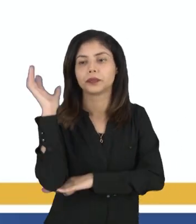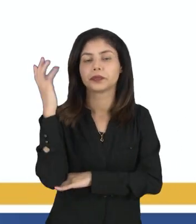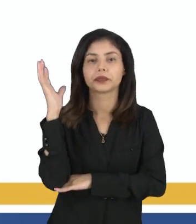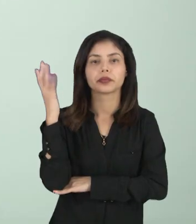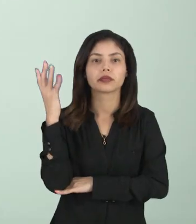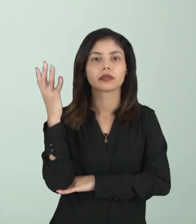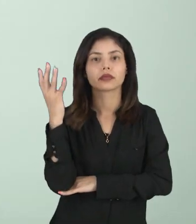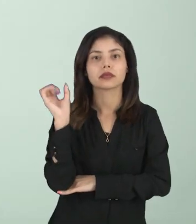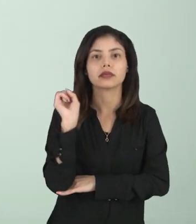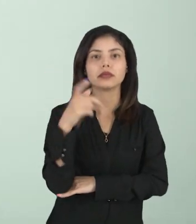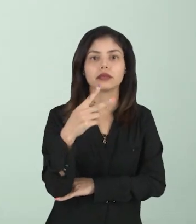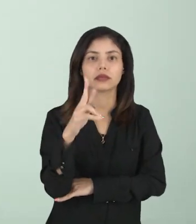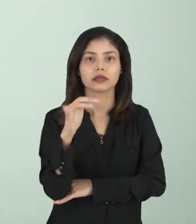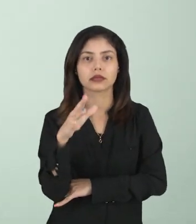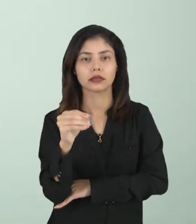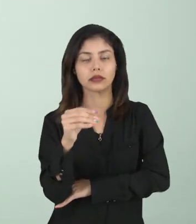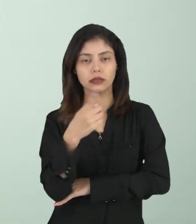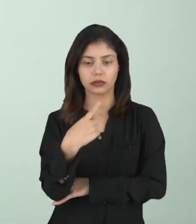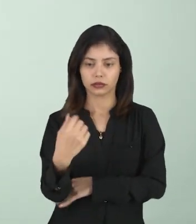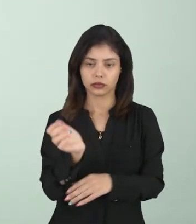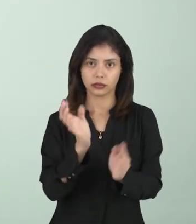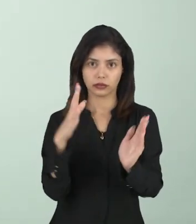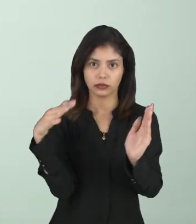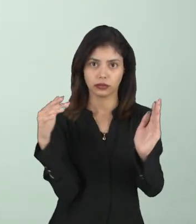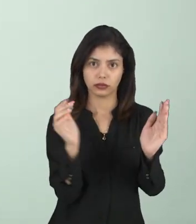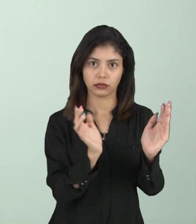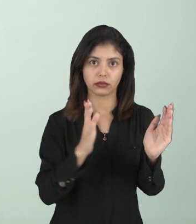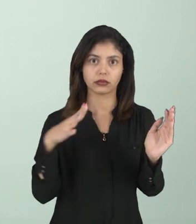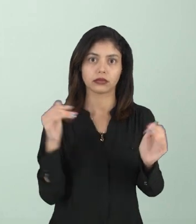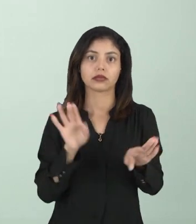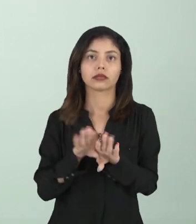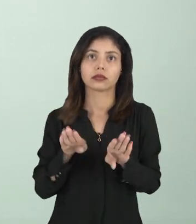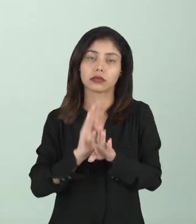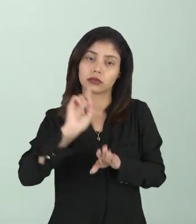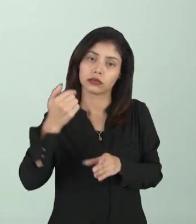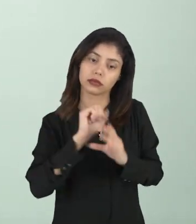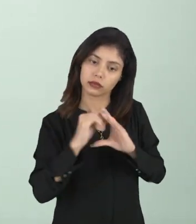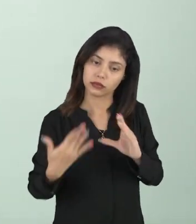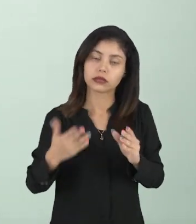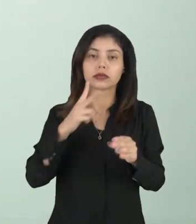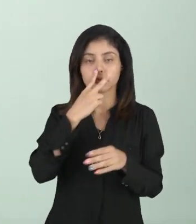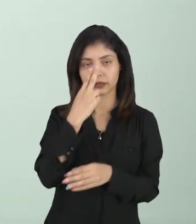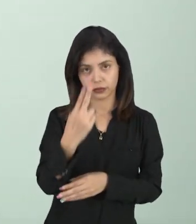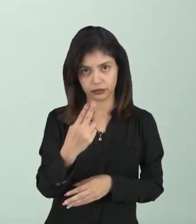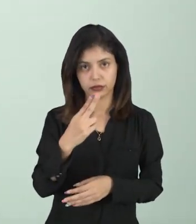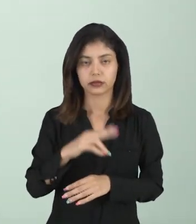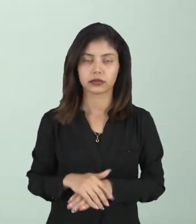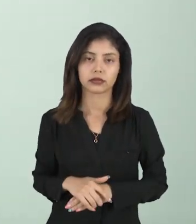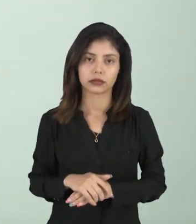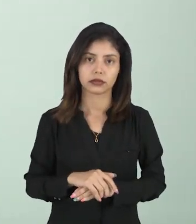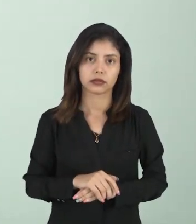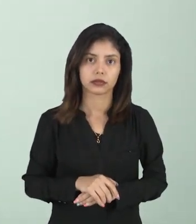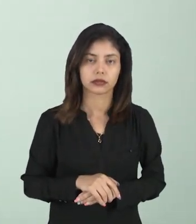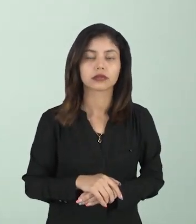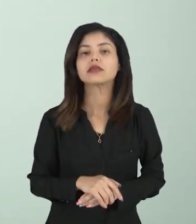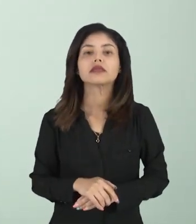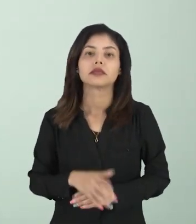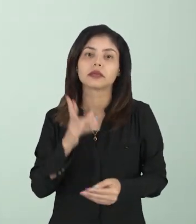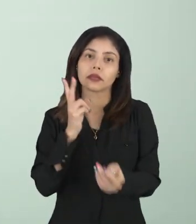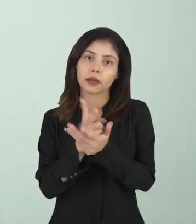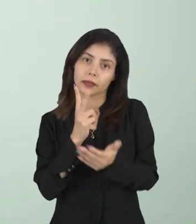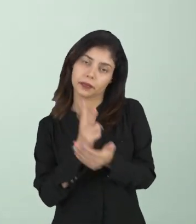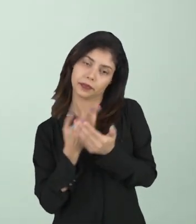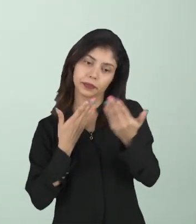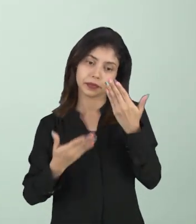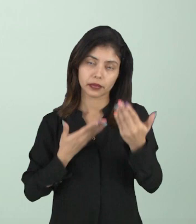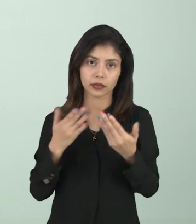pode ser um protozoário, pode ser uma alga, organismos que compartilham características, né, que são ali parecidos e que mantêm ali entre si uma